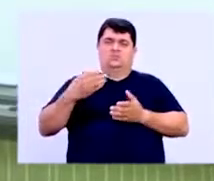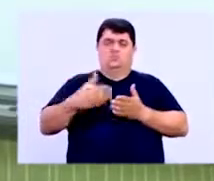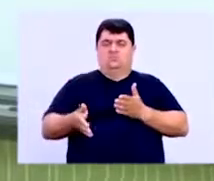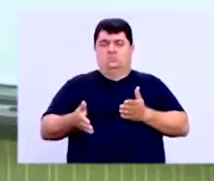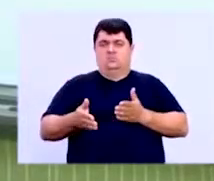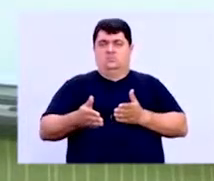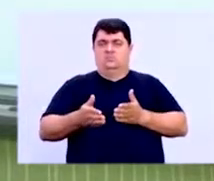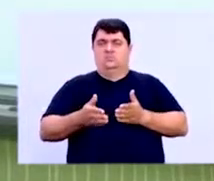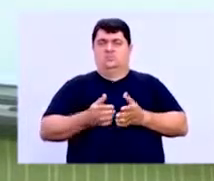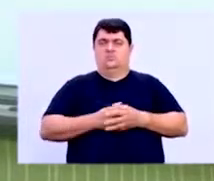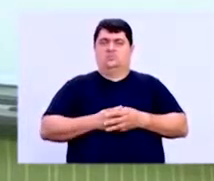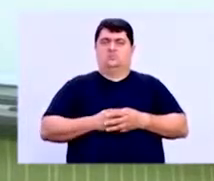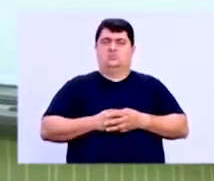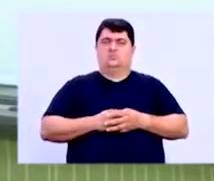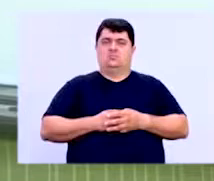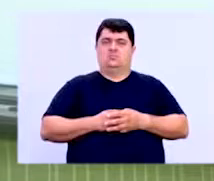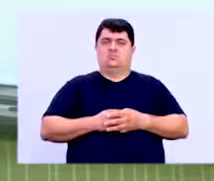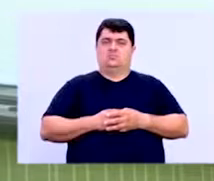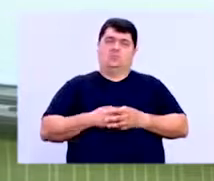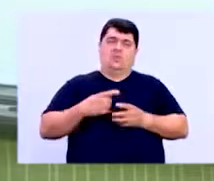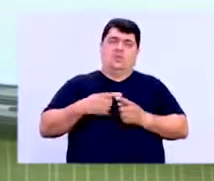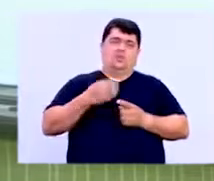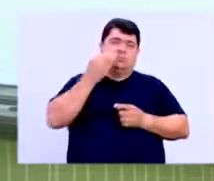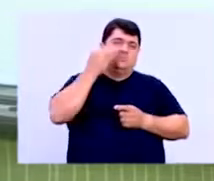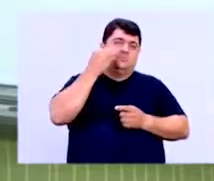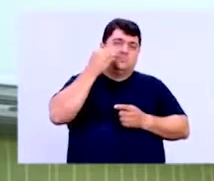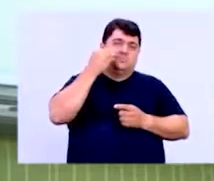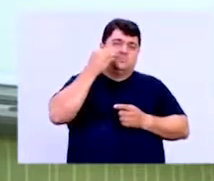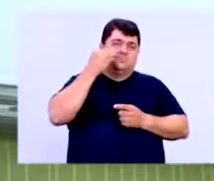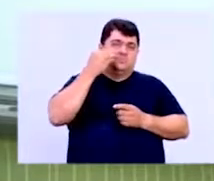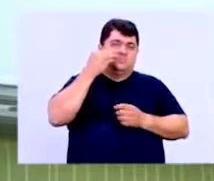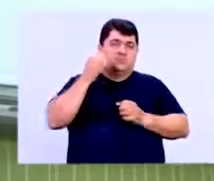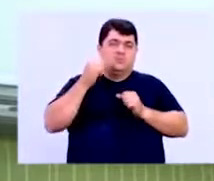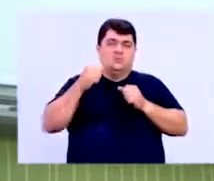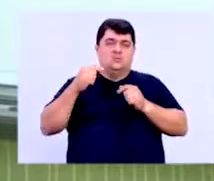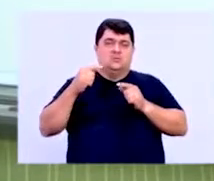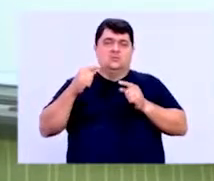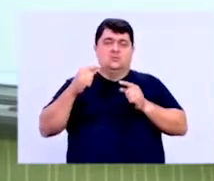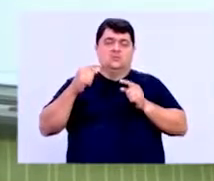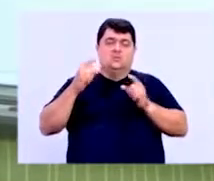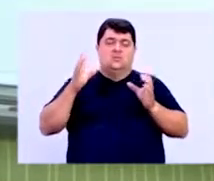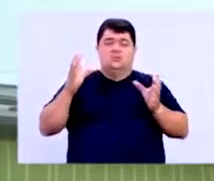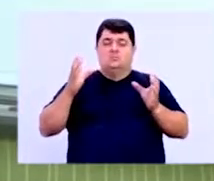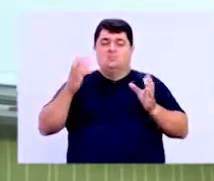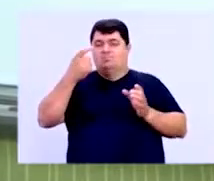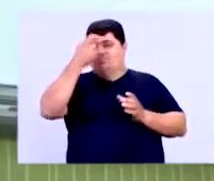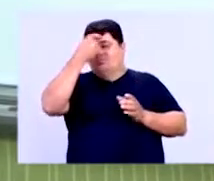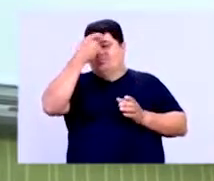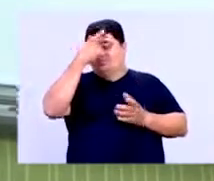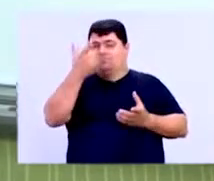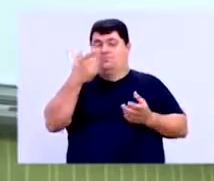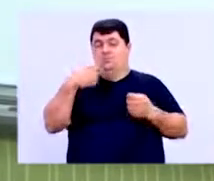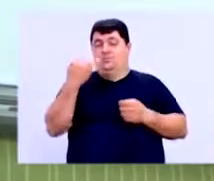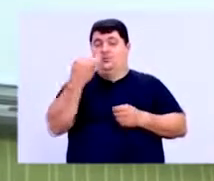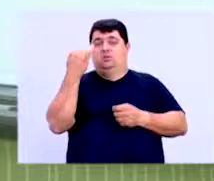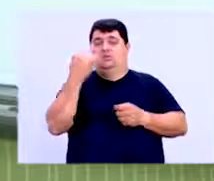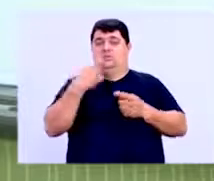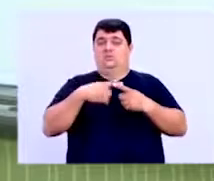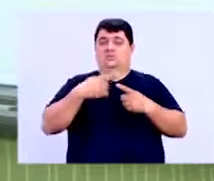prejuízo, então, por que não seguir o preço do concorrente, né? Desde que